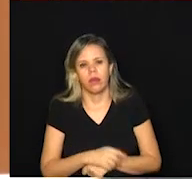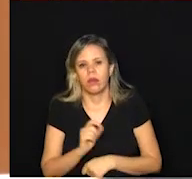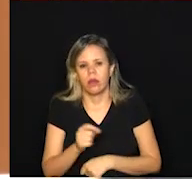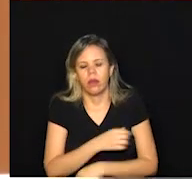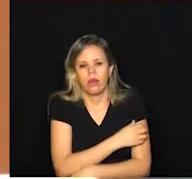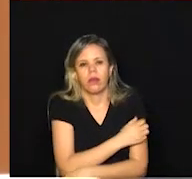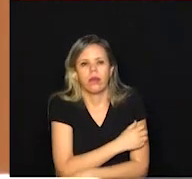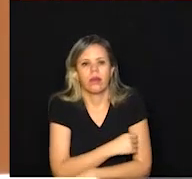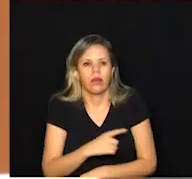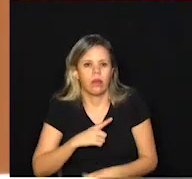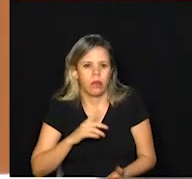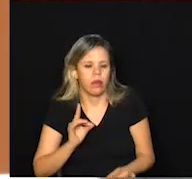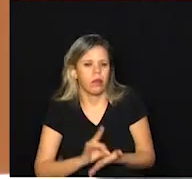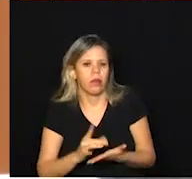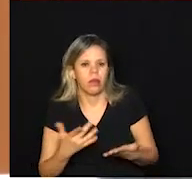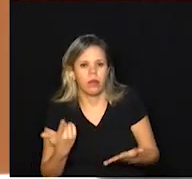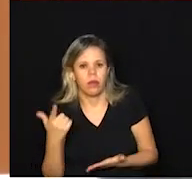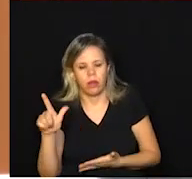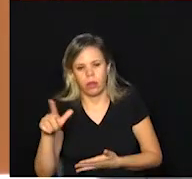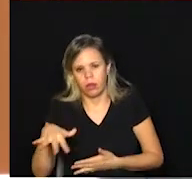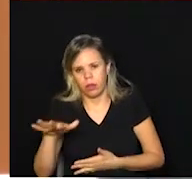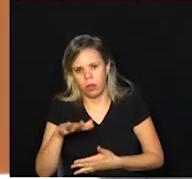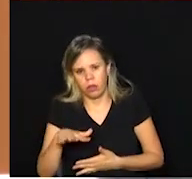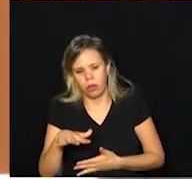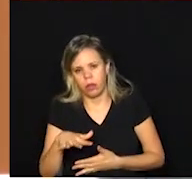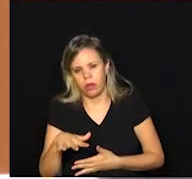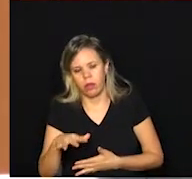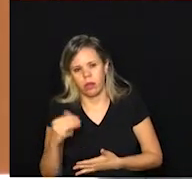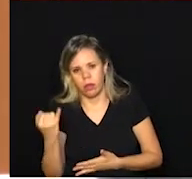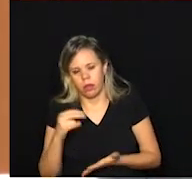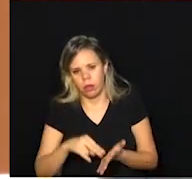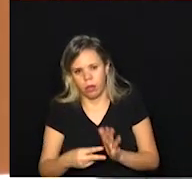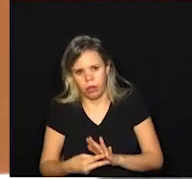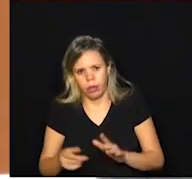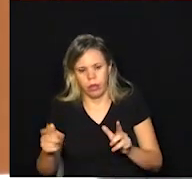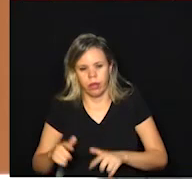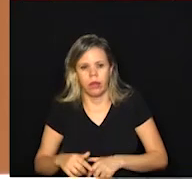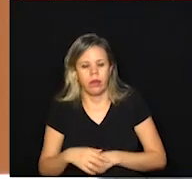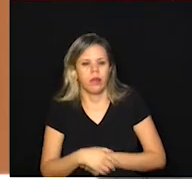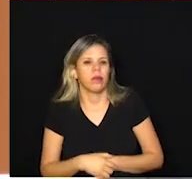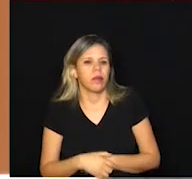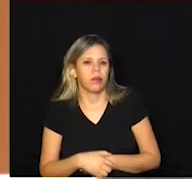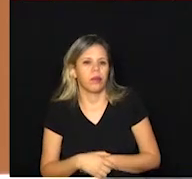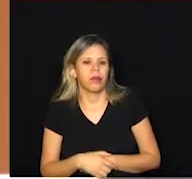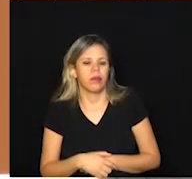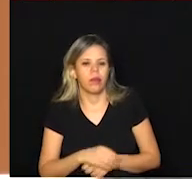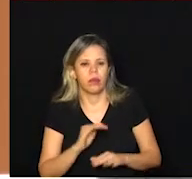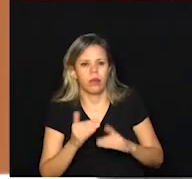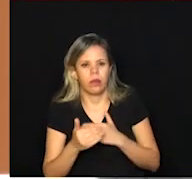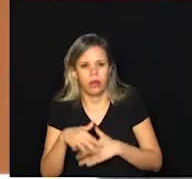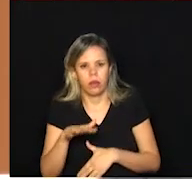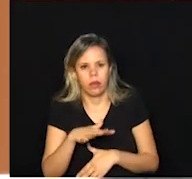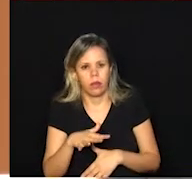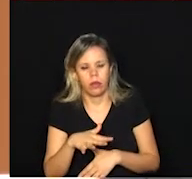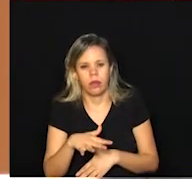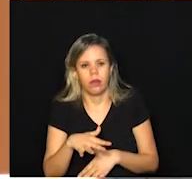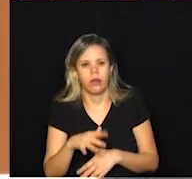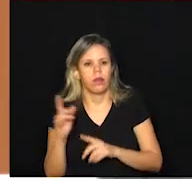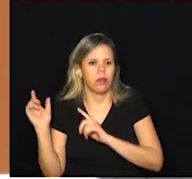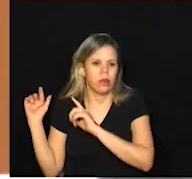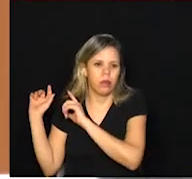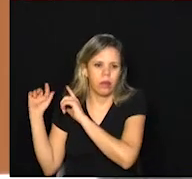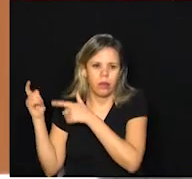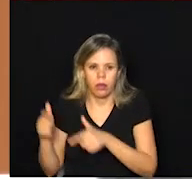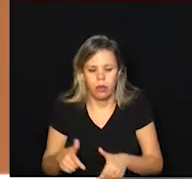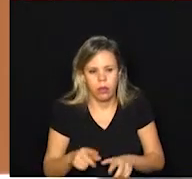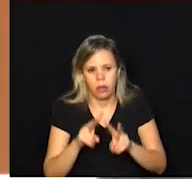que trazia de impacto uma outra o que significa ação naquele espaço naquele bairro com as tradições